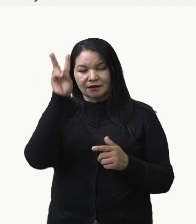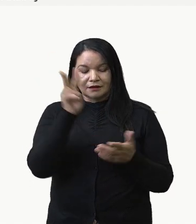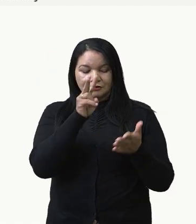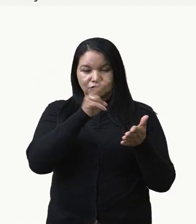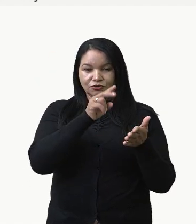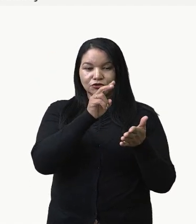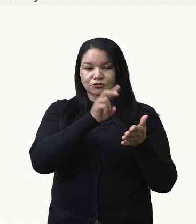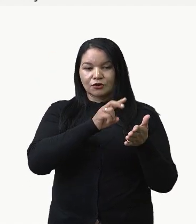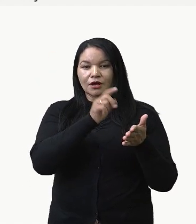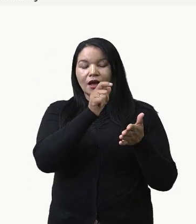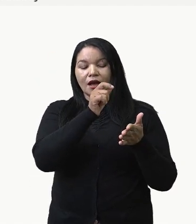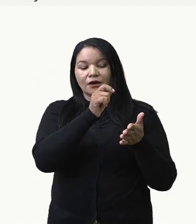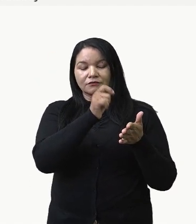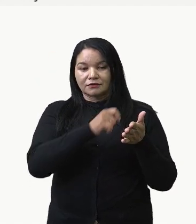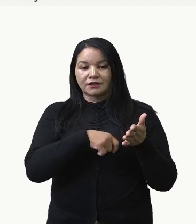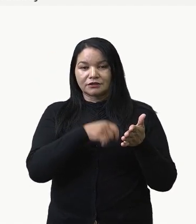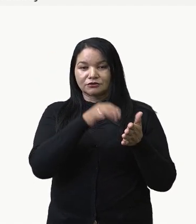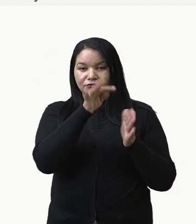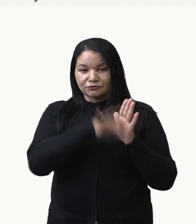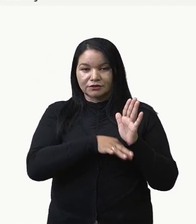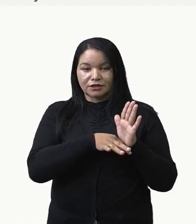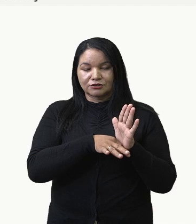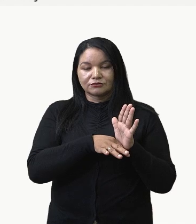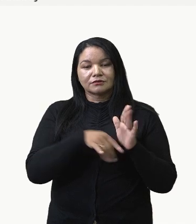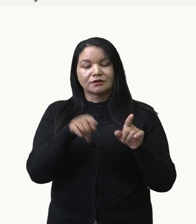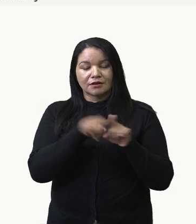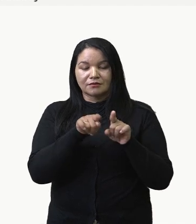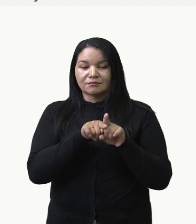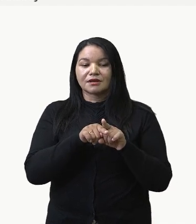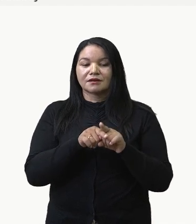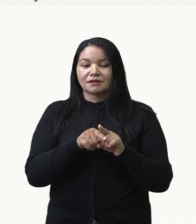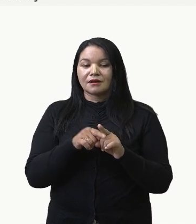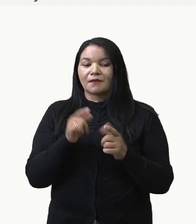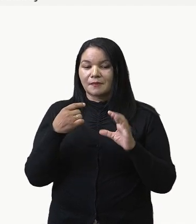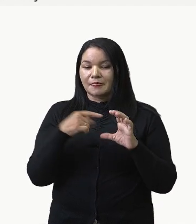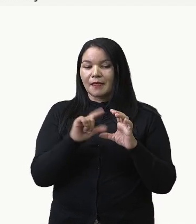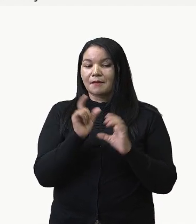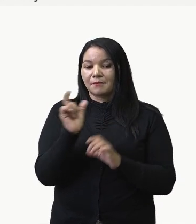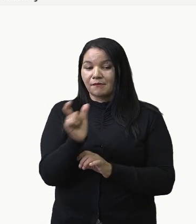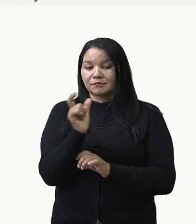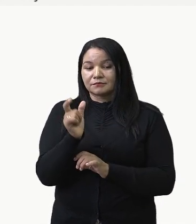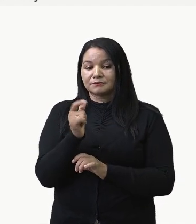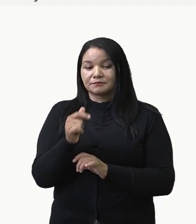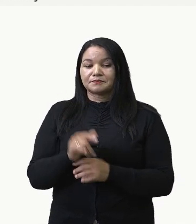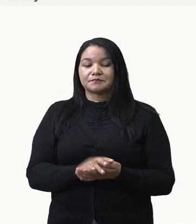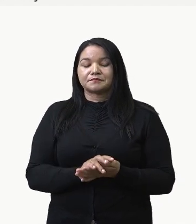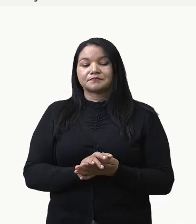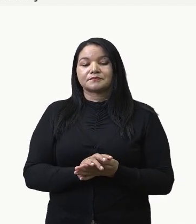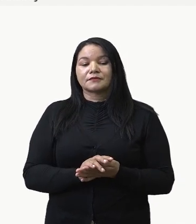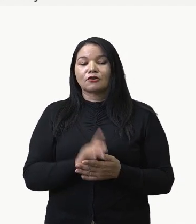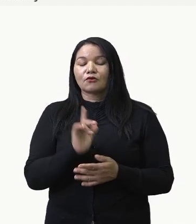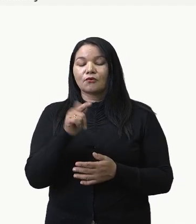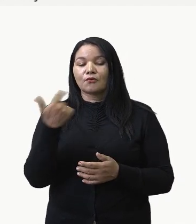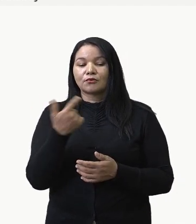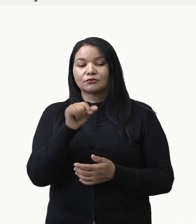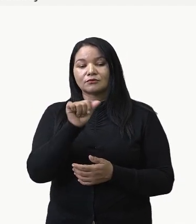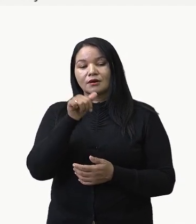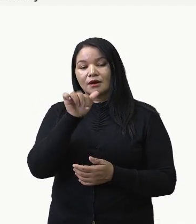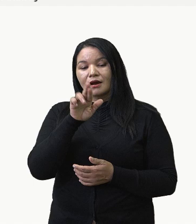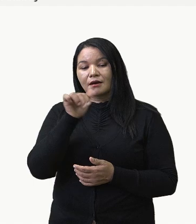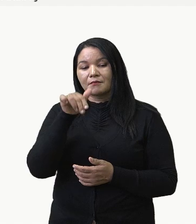newu não é isso do guinu né Leon o leão armadilho é o tatu